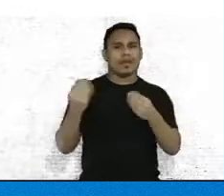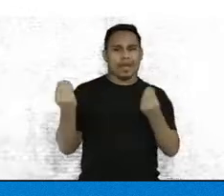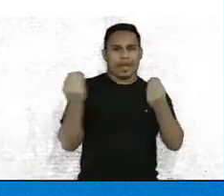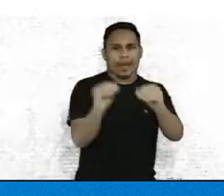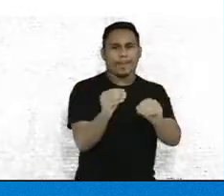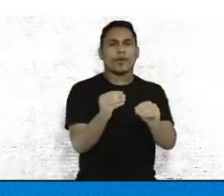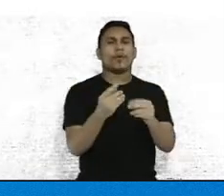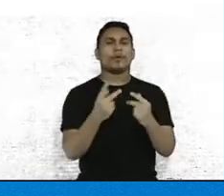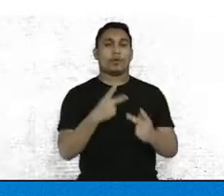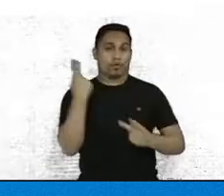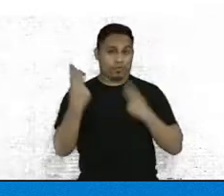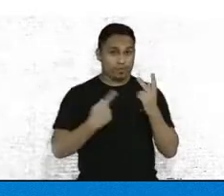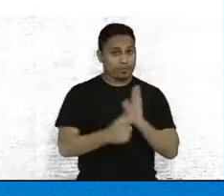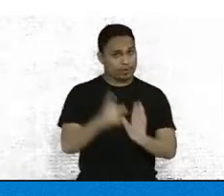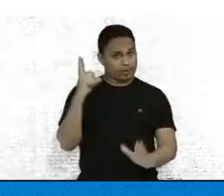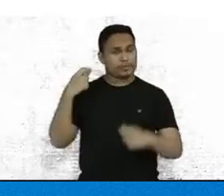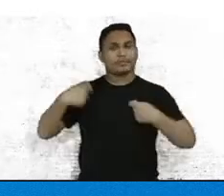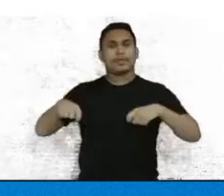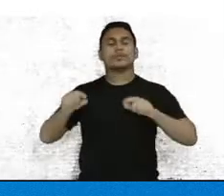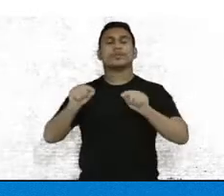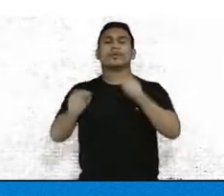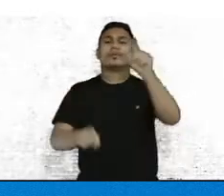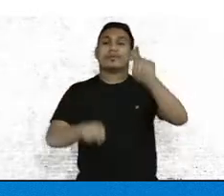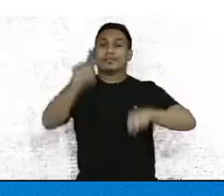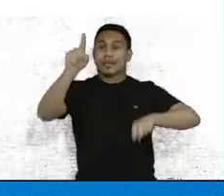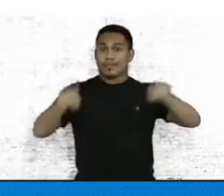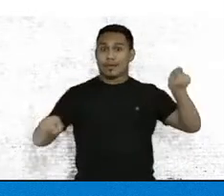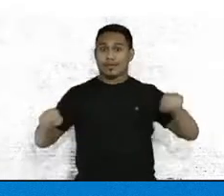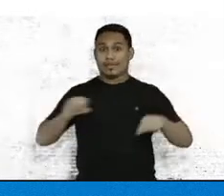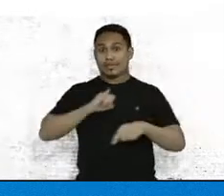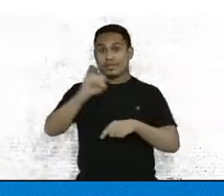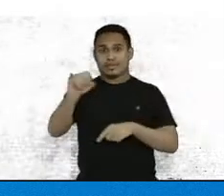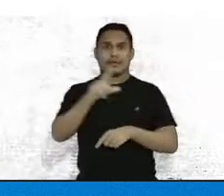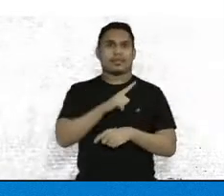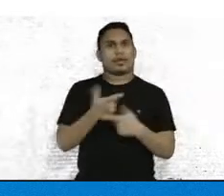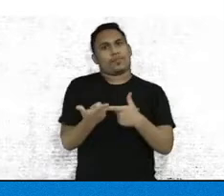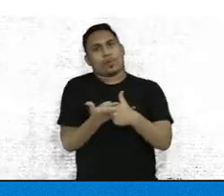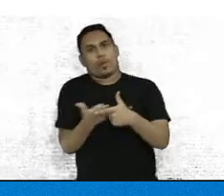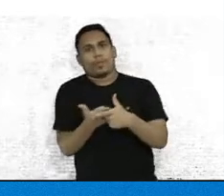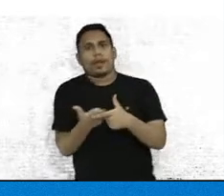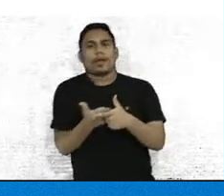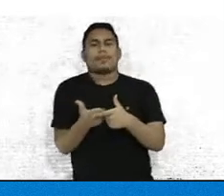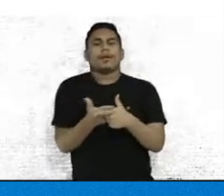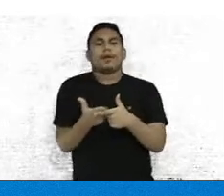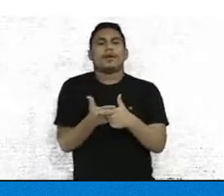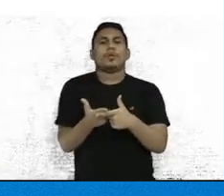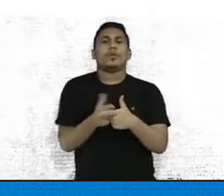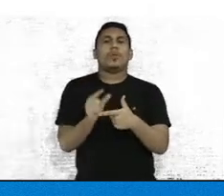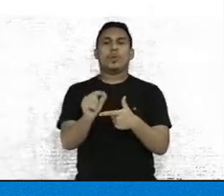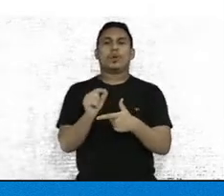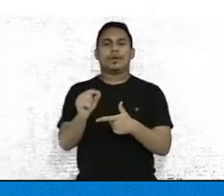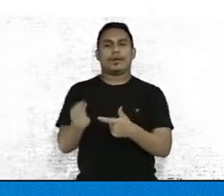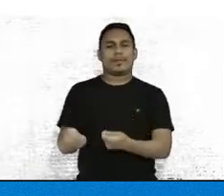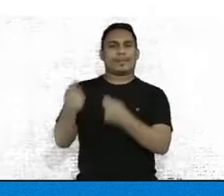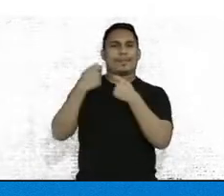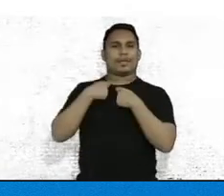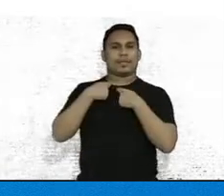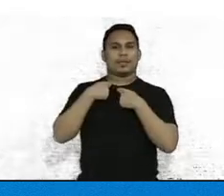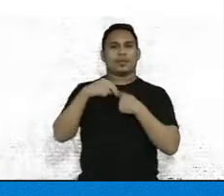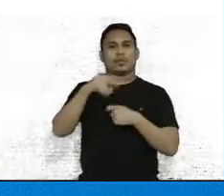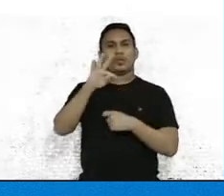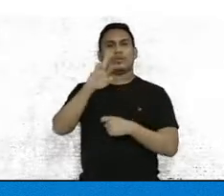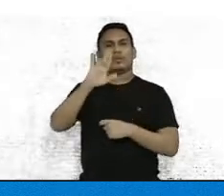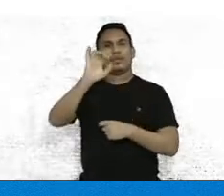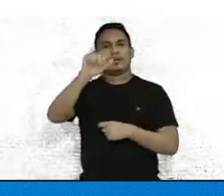tentar estabelecer se existem problemas no fornecimento desses nutrientes, na conversão periférica desses,